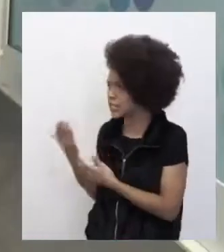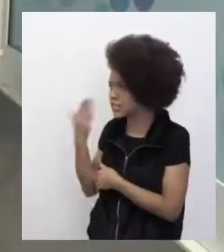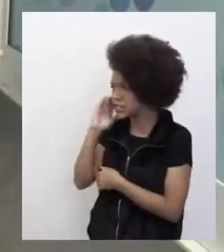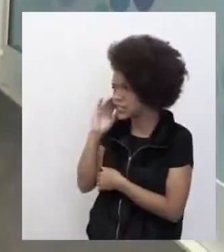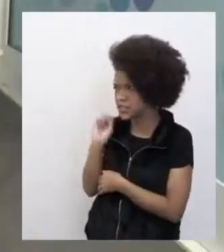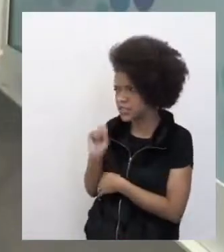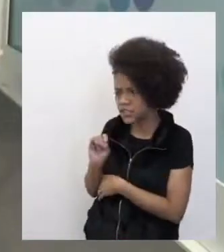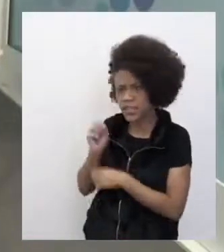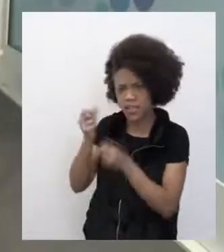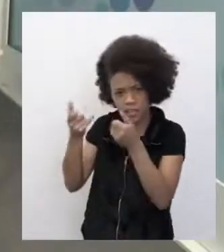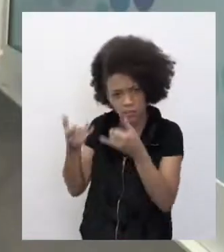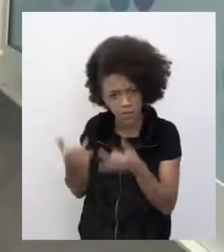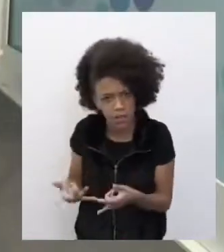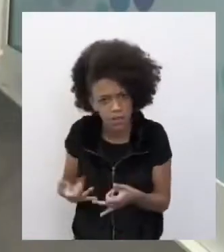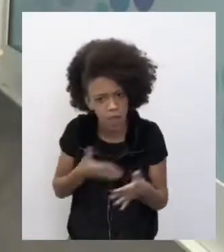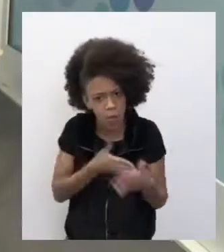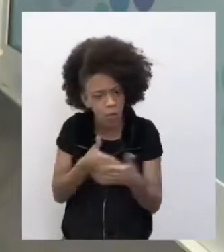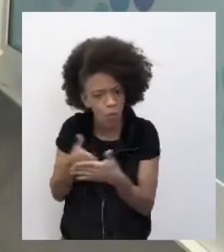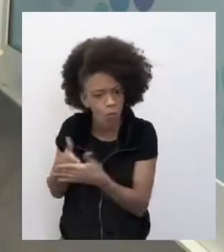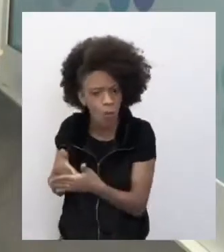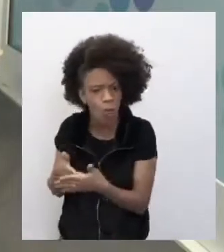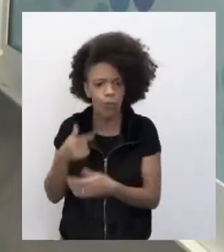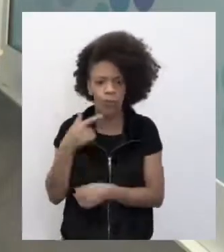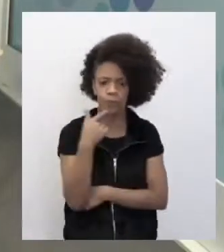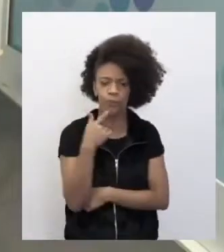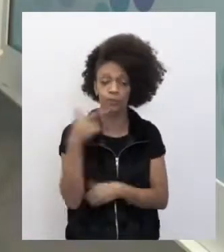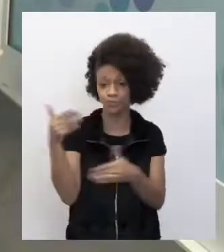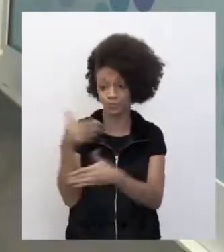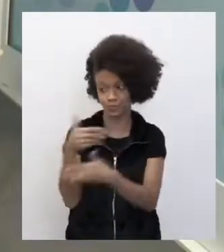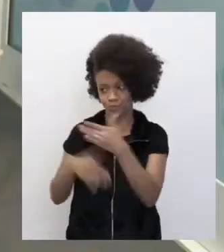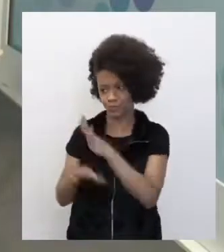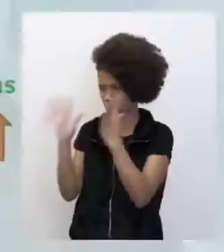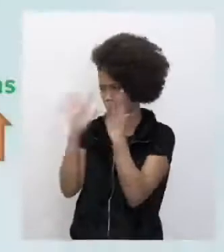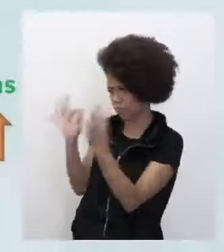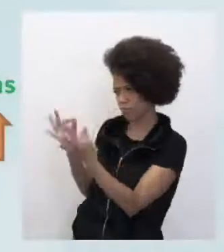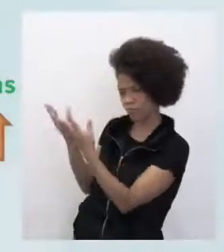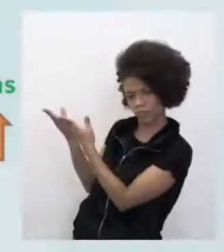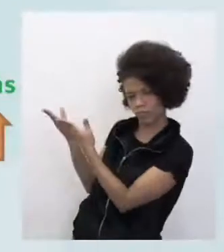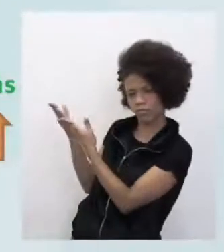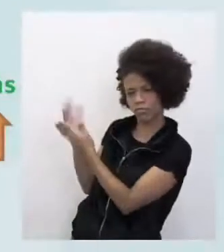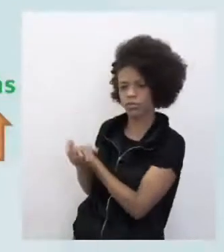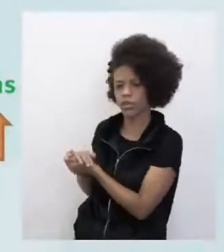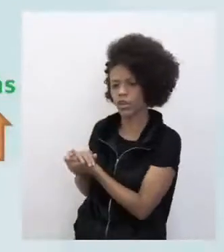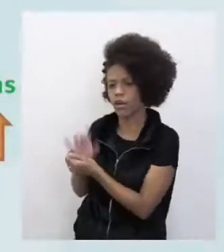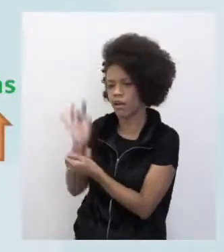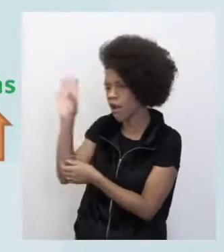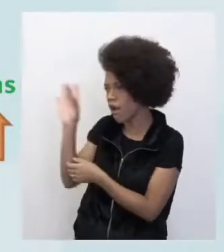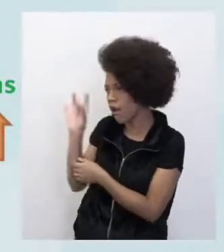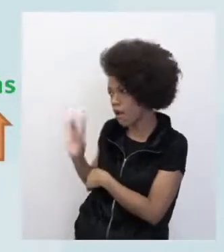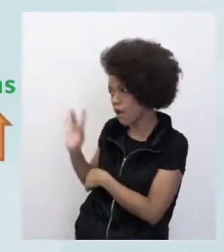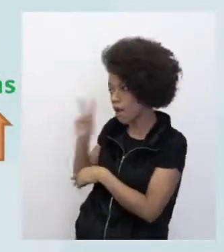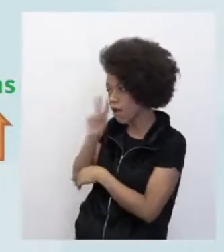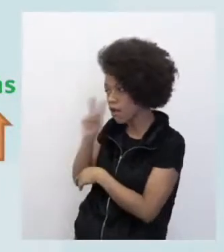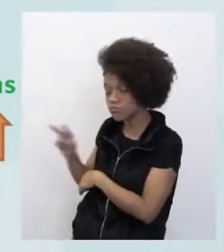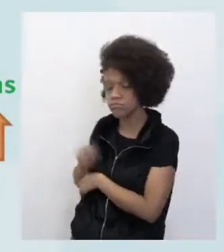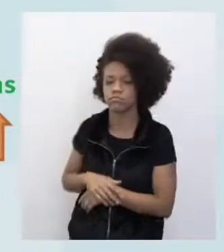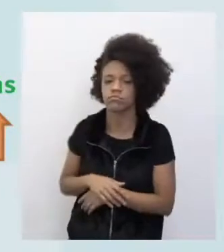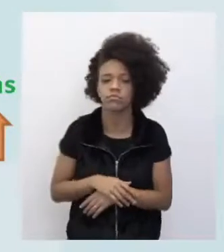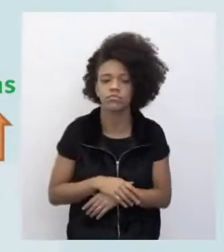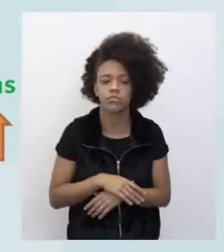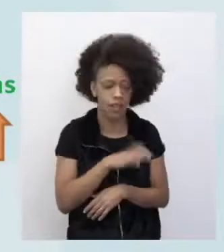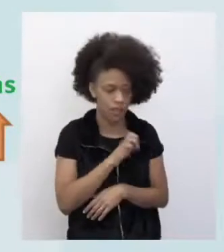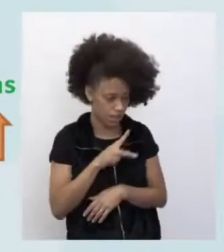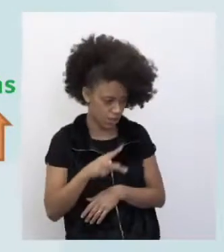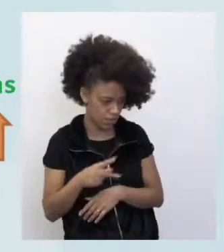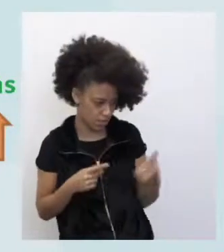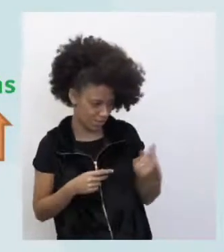se ela é explicativa ou restritiva. Eu já vou passar para o próximo. Presta atenção. Analise cada caso aí. Ed, lê um para mim, para eu